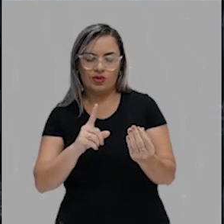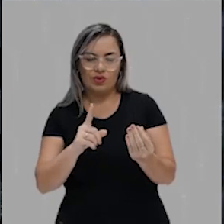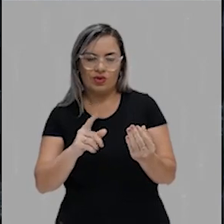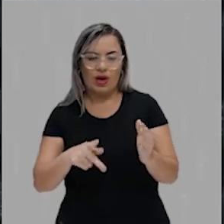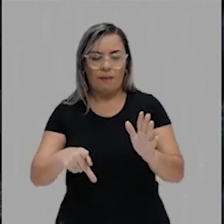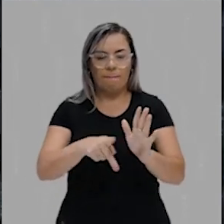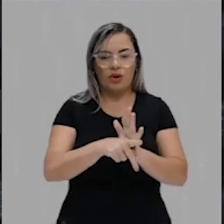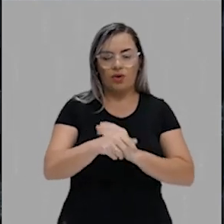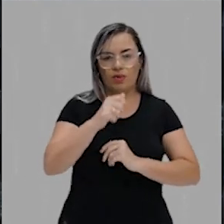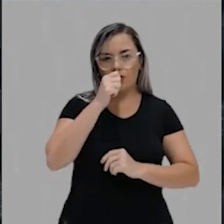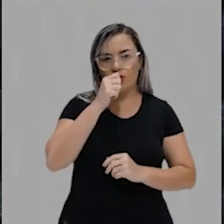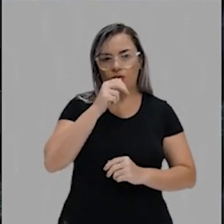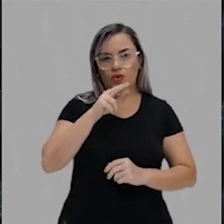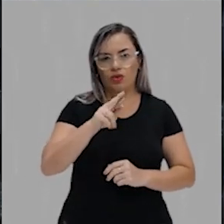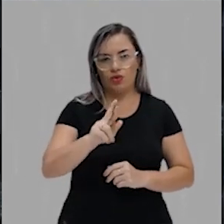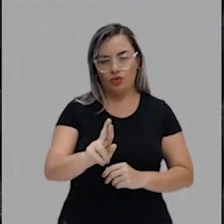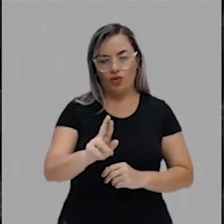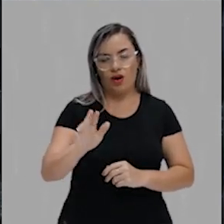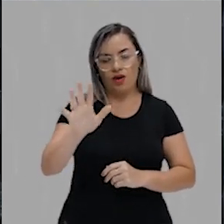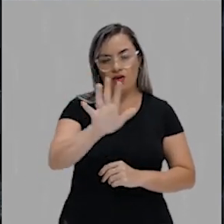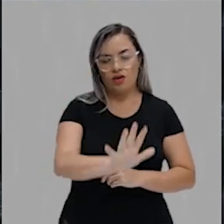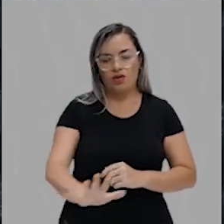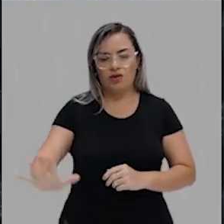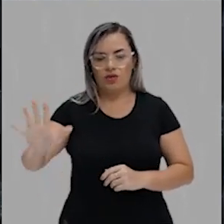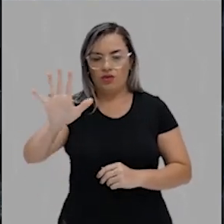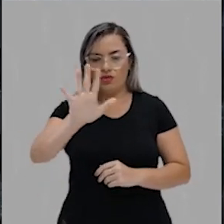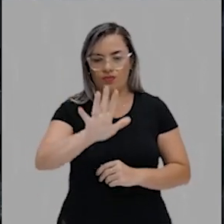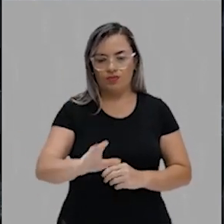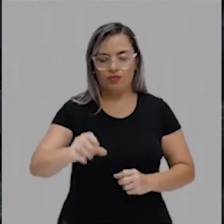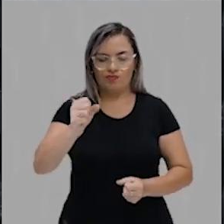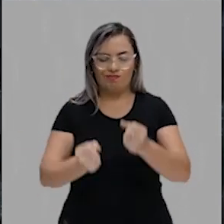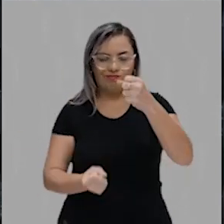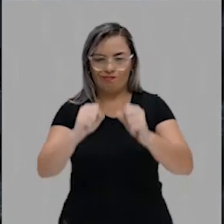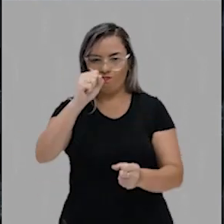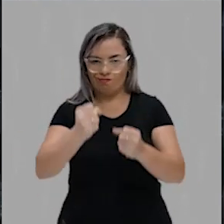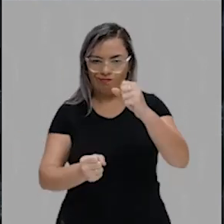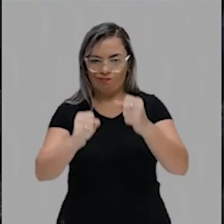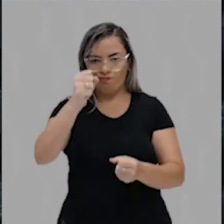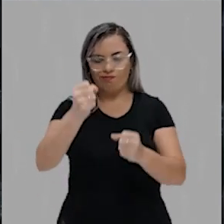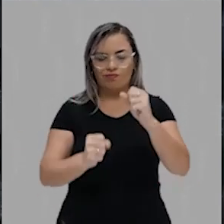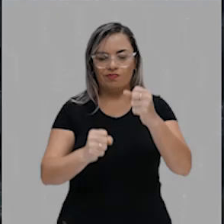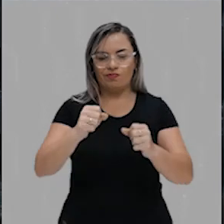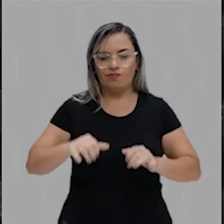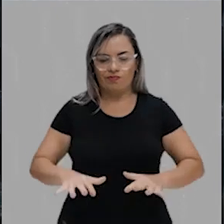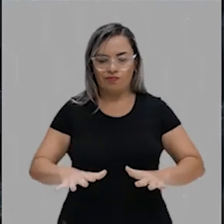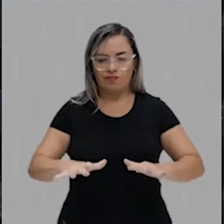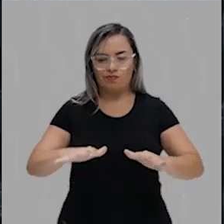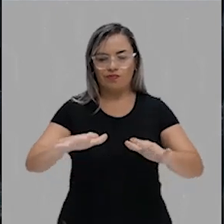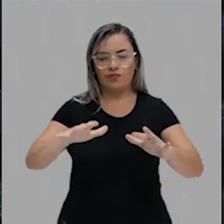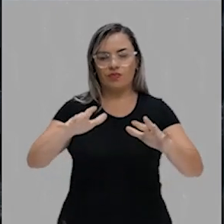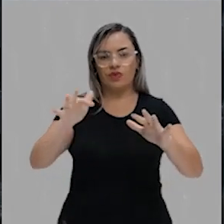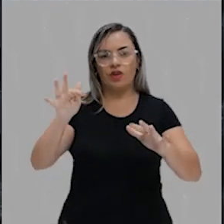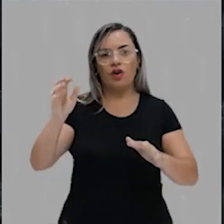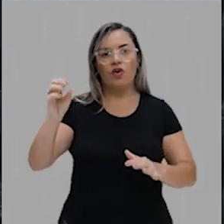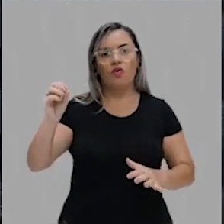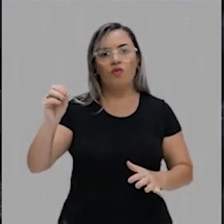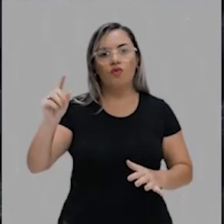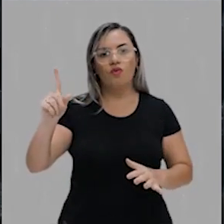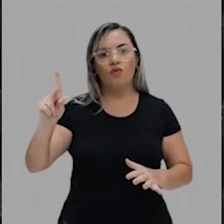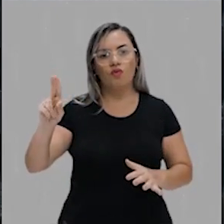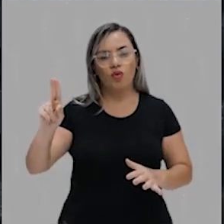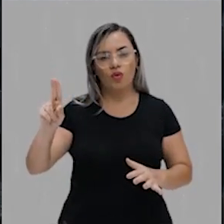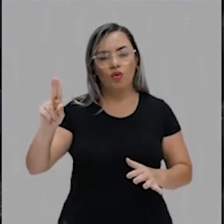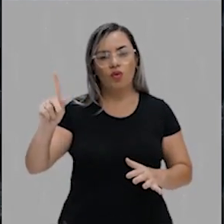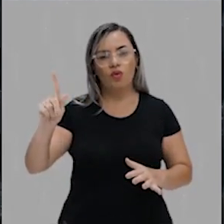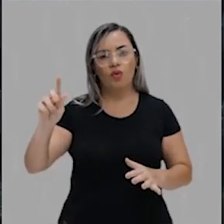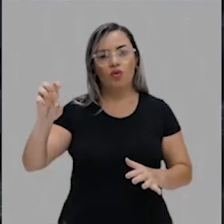Ali eu tenho, por exemplo, liberação de fuligem de indústrias, certo? Isso aqui vai gerar uma série de